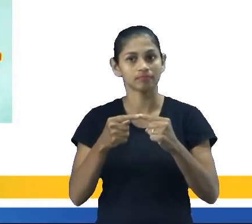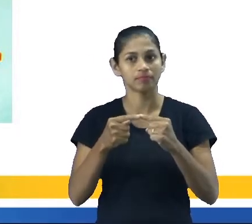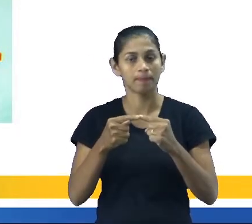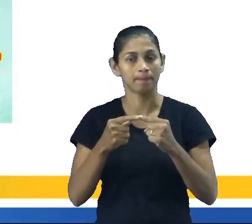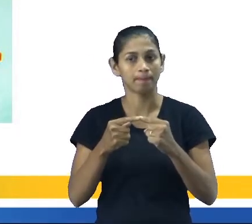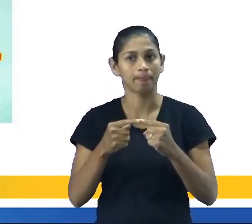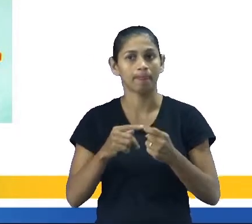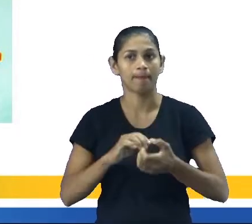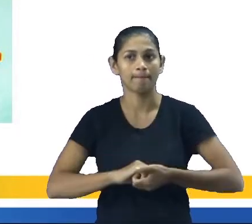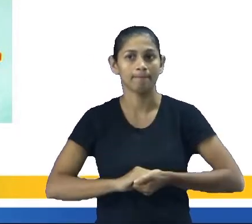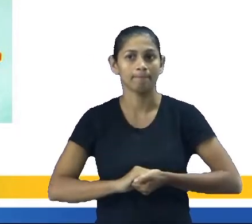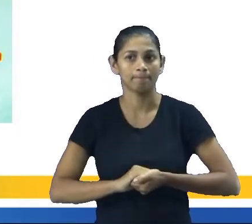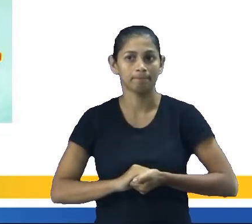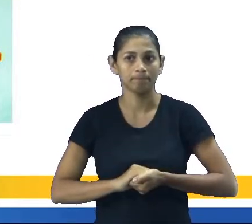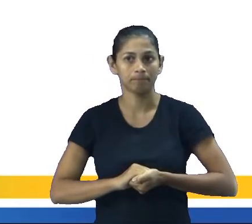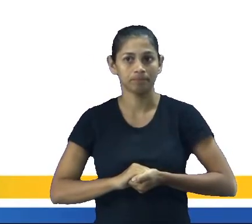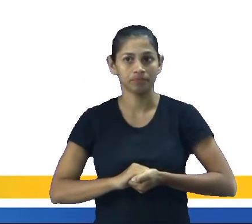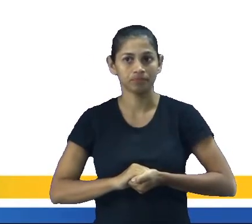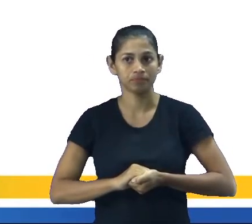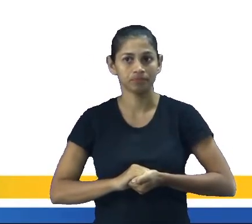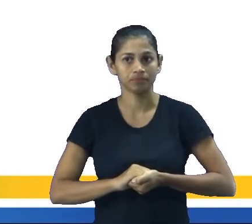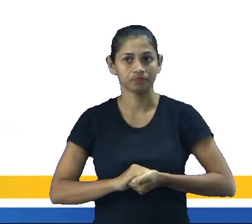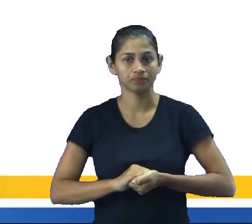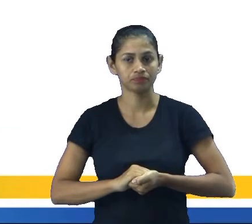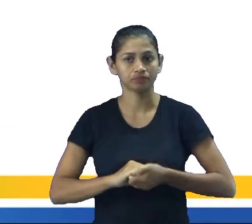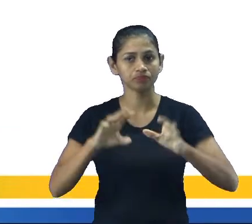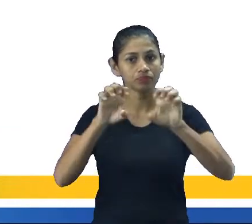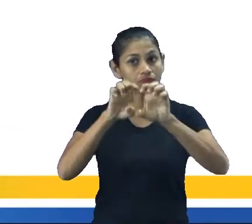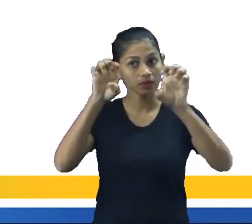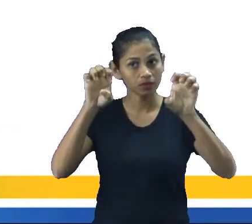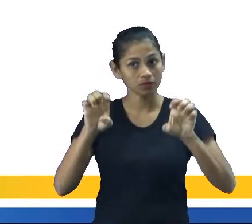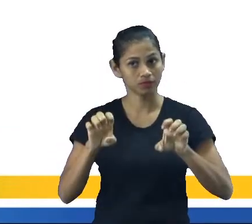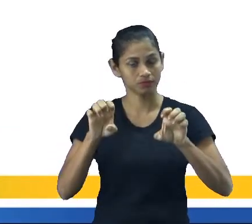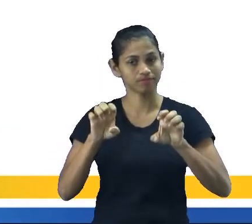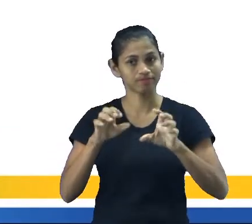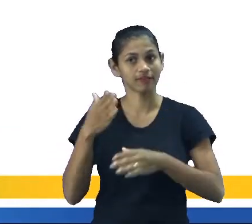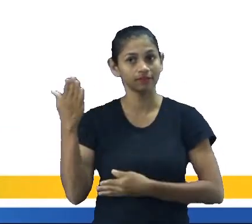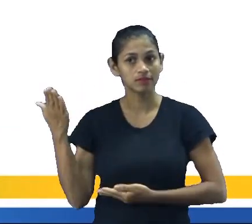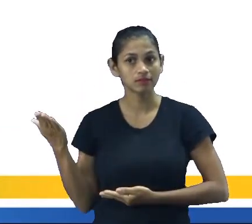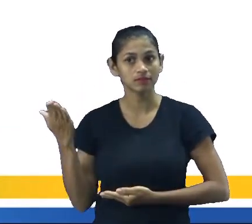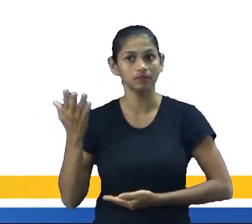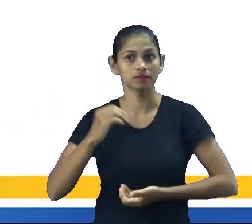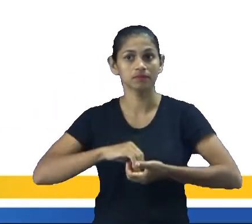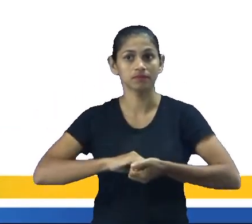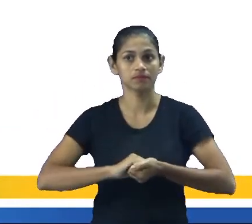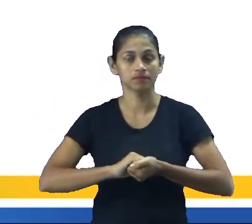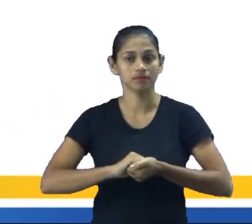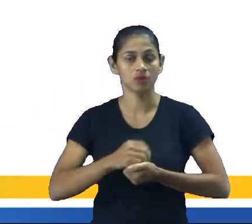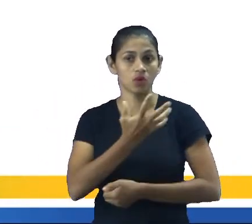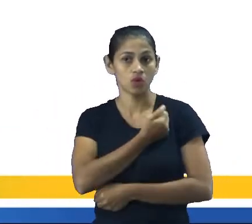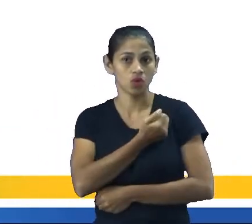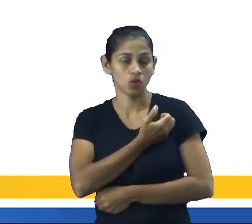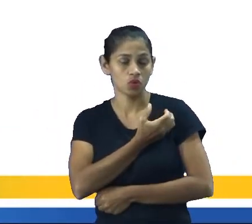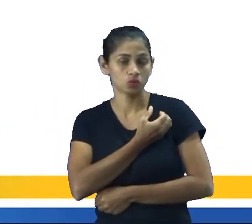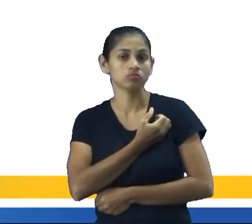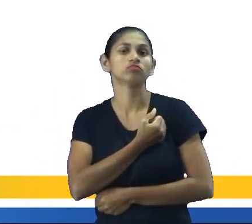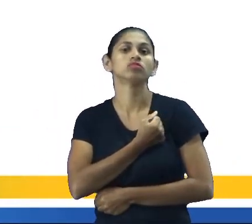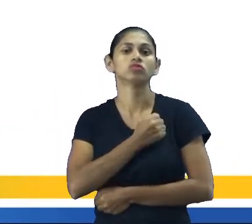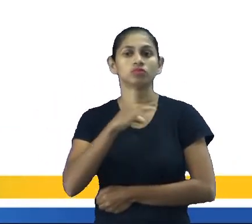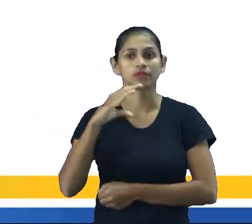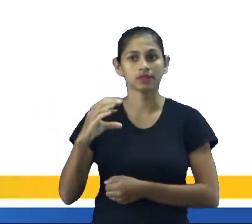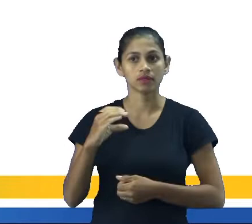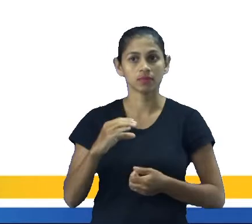de forma isolada. A sua nomenclatura, gente, vai ser, o número de carbonos,